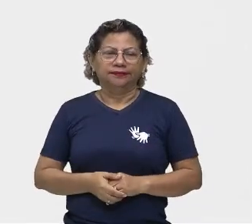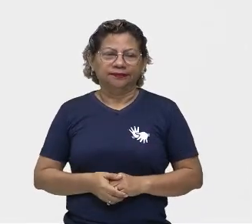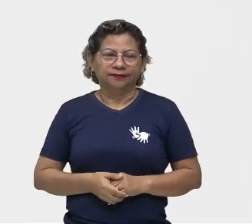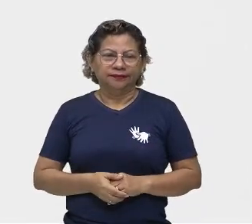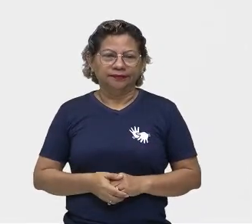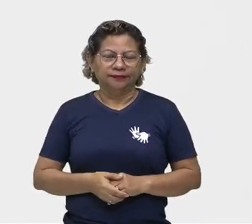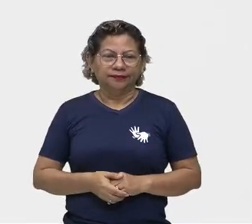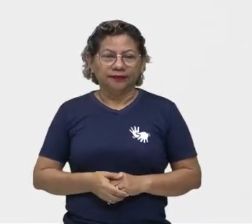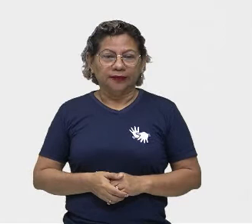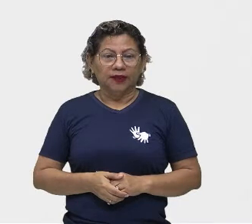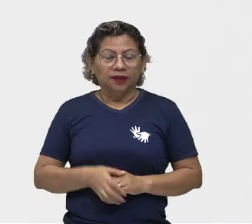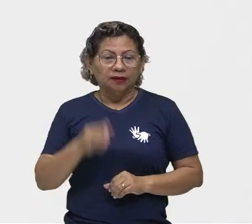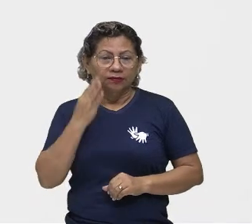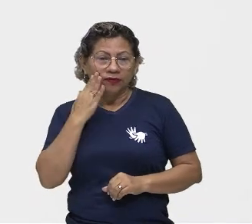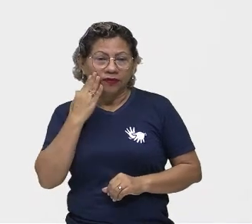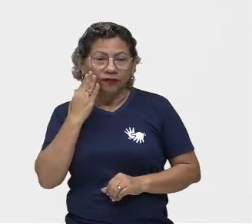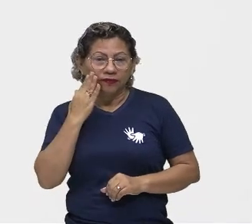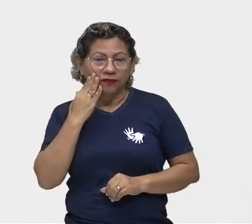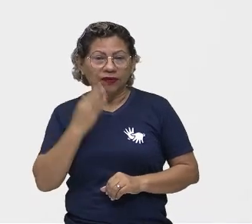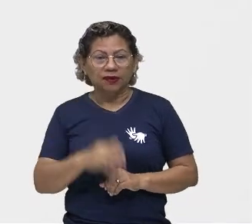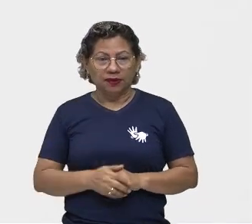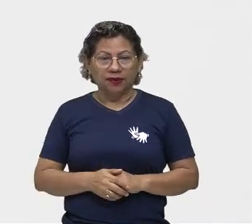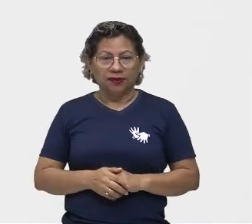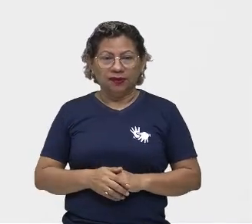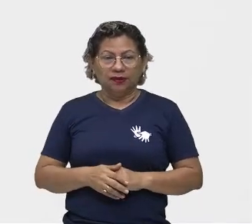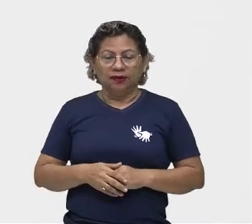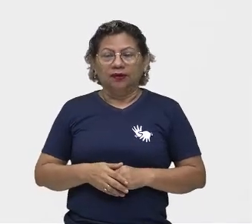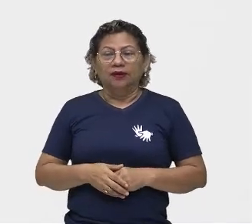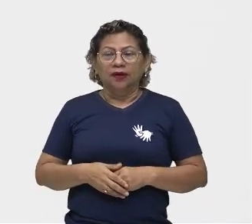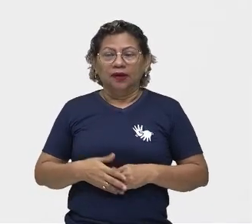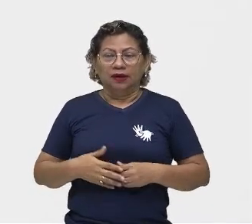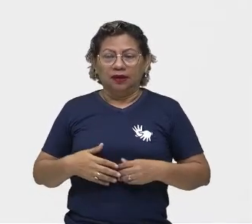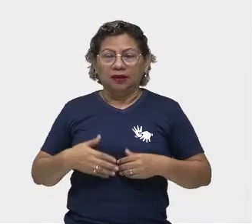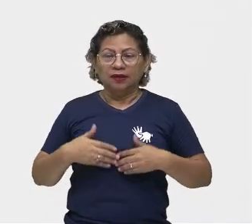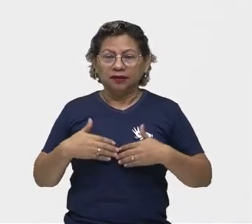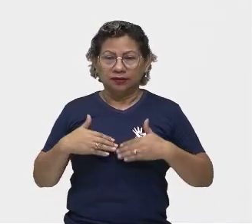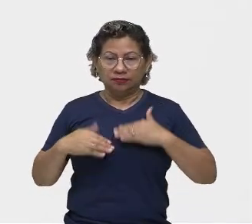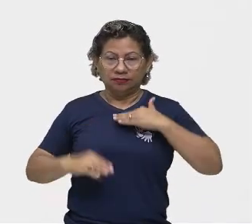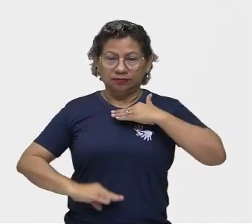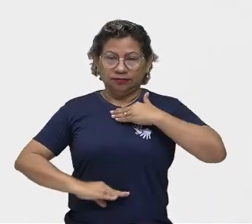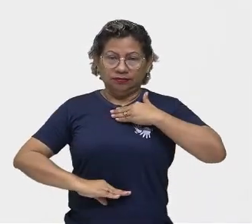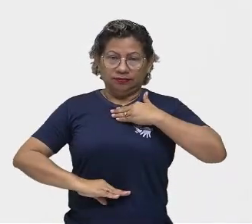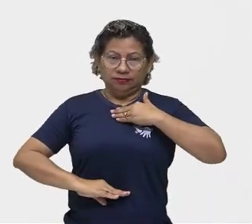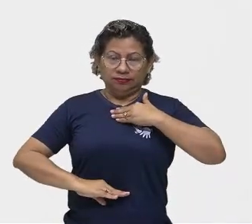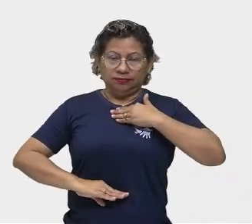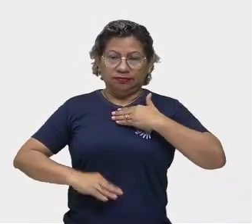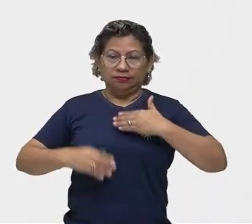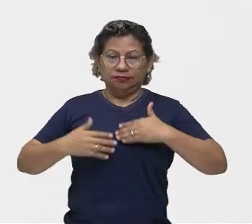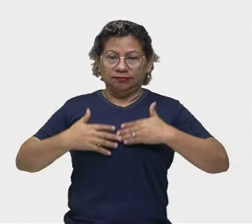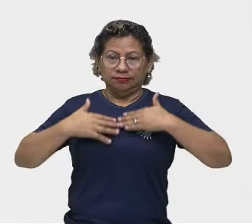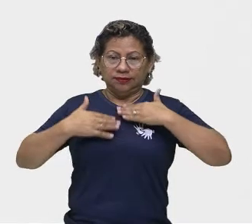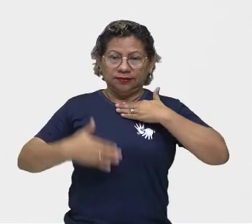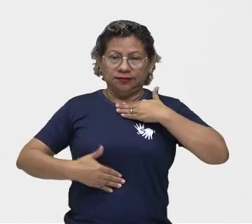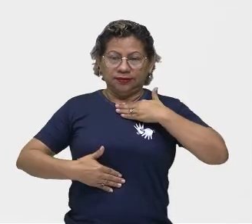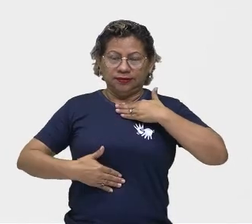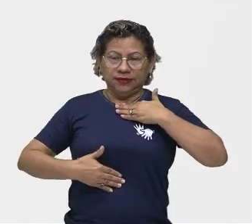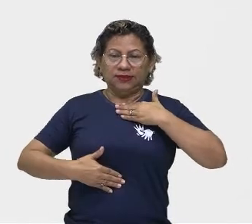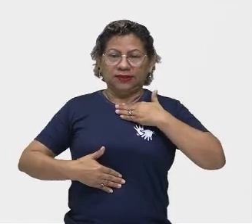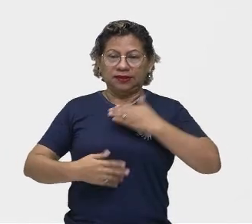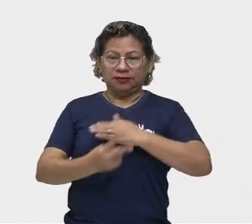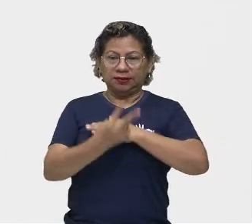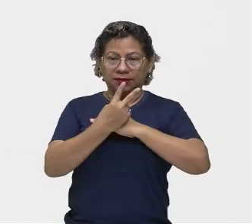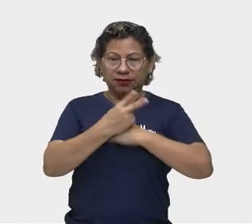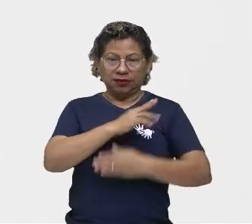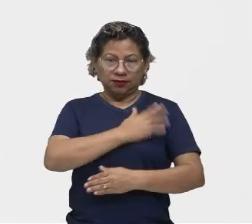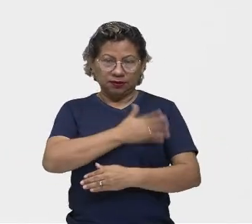que abaixo representa a para gente a caixa torácica é ela que vai proteger ali alguns órgãos vitais como o pulmão eo